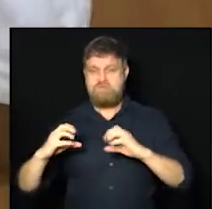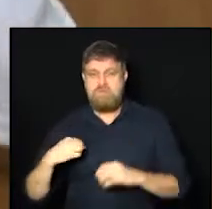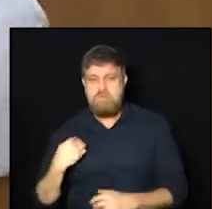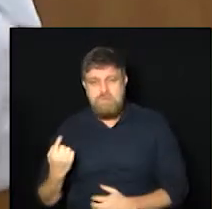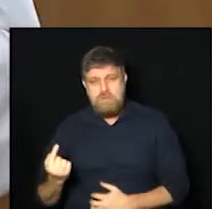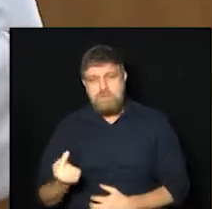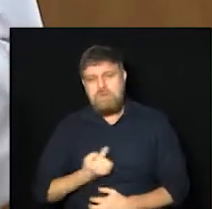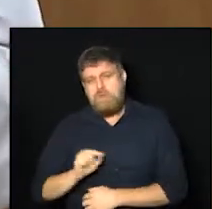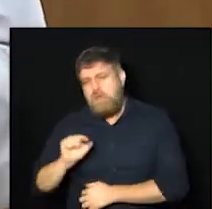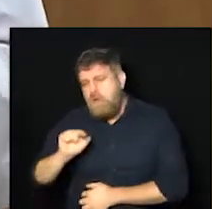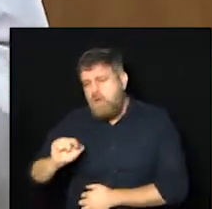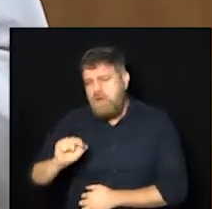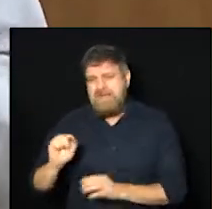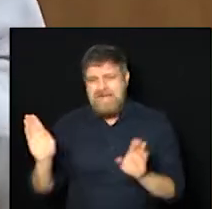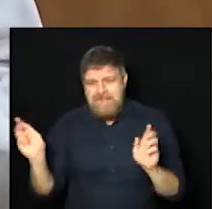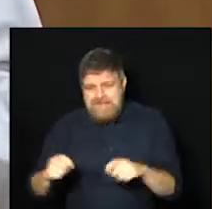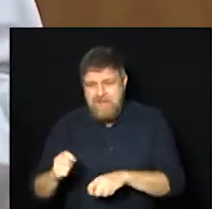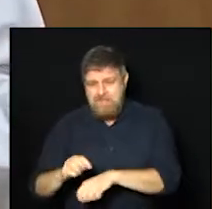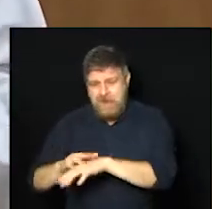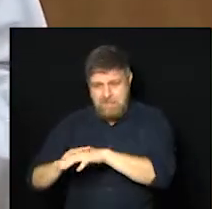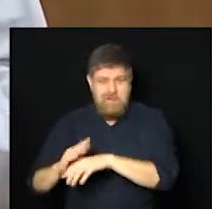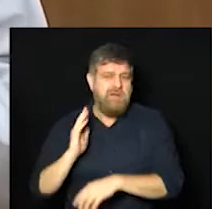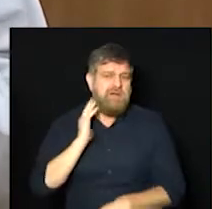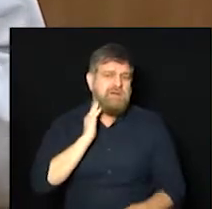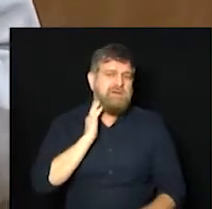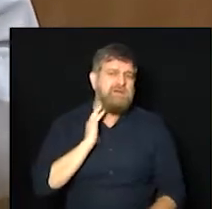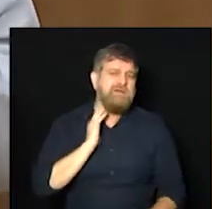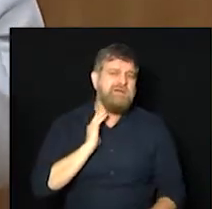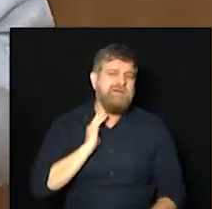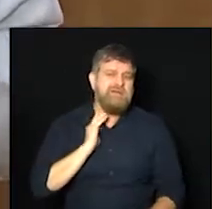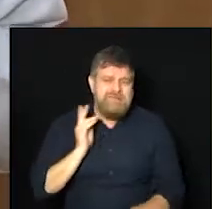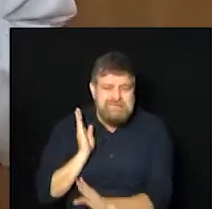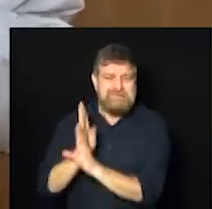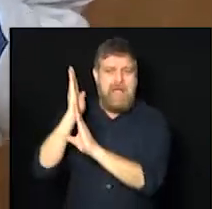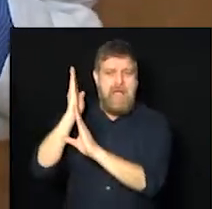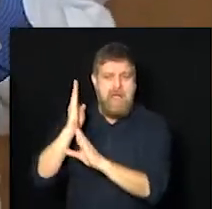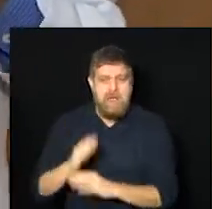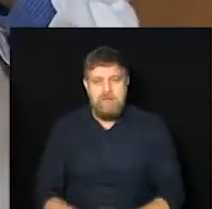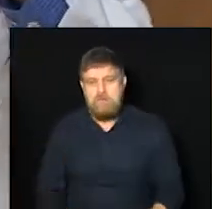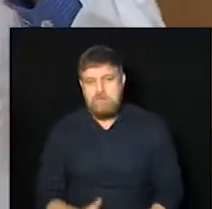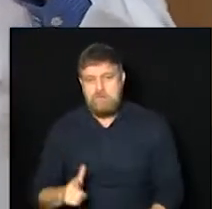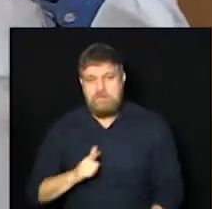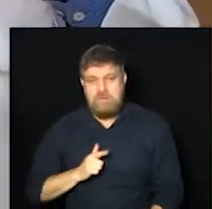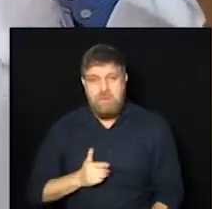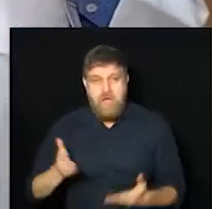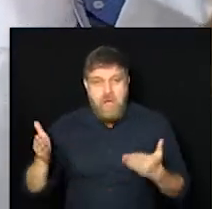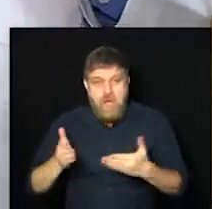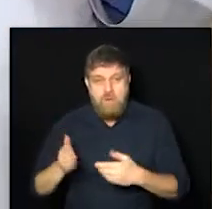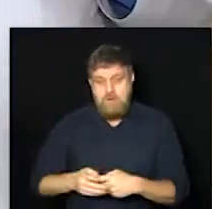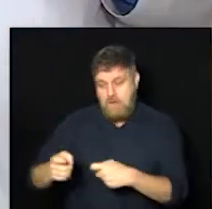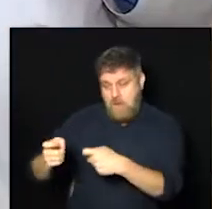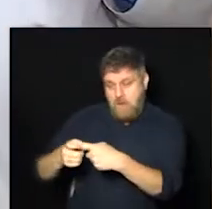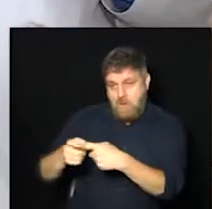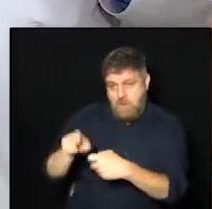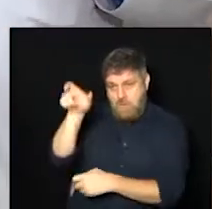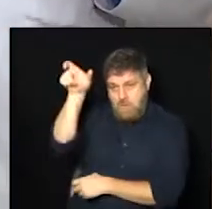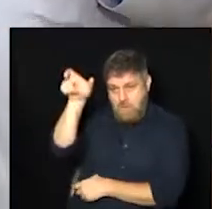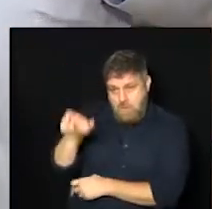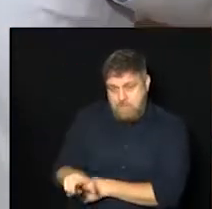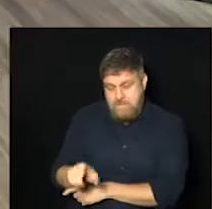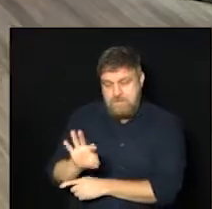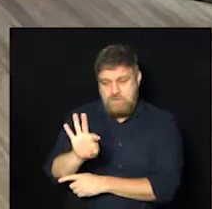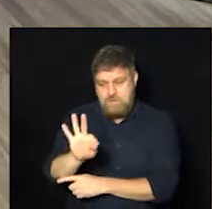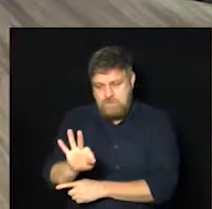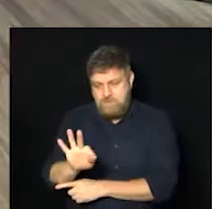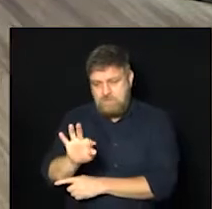isso é palpável pelo médico. Perfeito. Então está conosco aqui o Dr. Fernando Medina, à sua disposição,